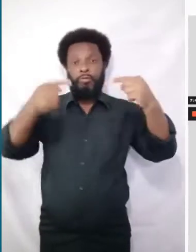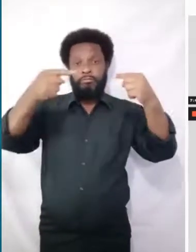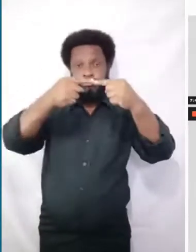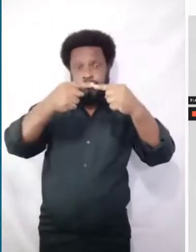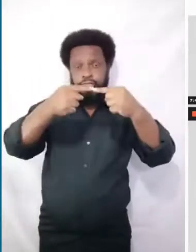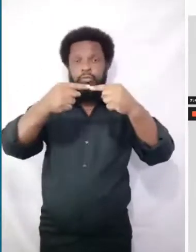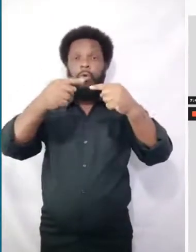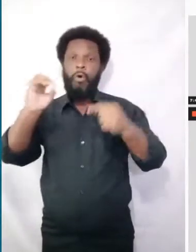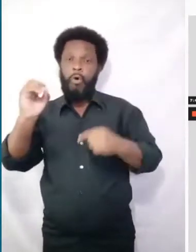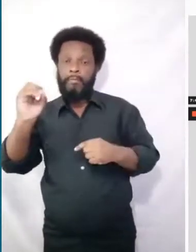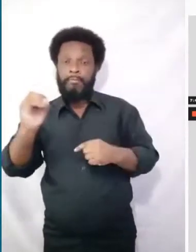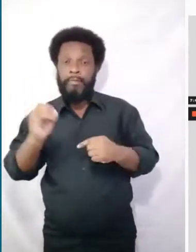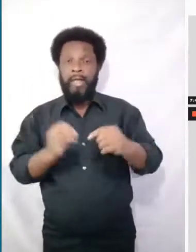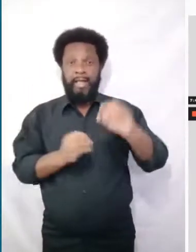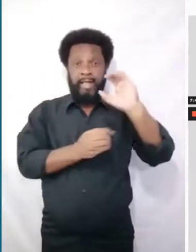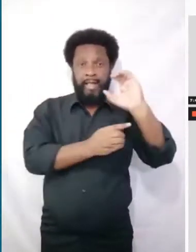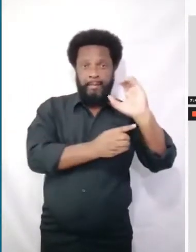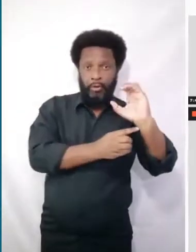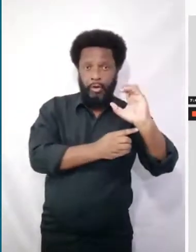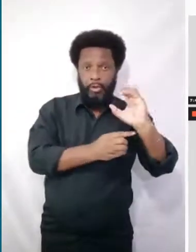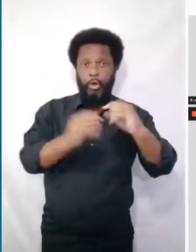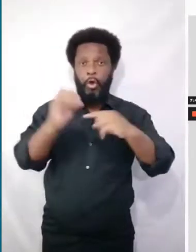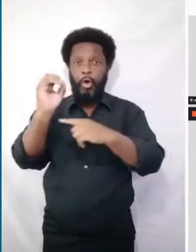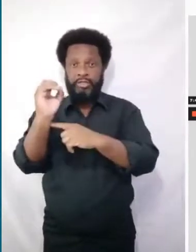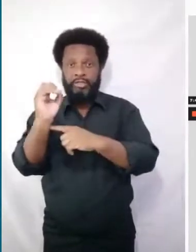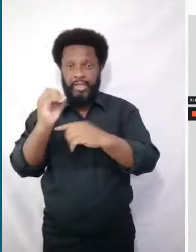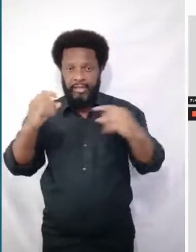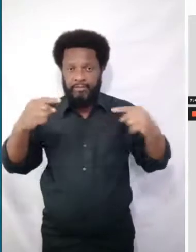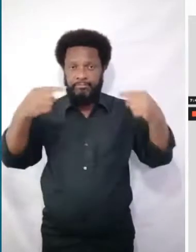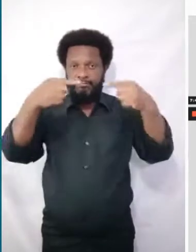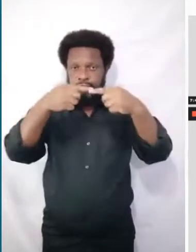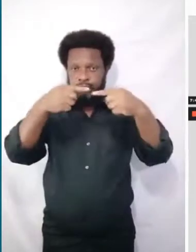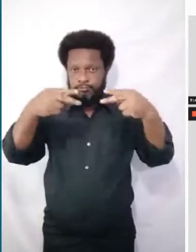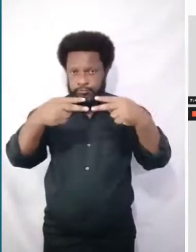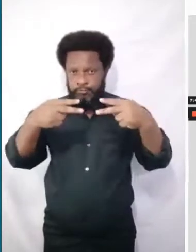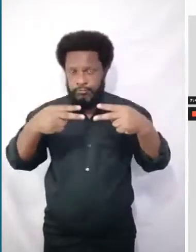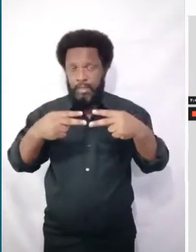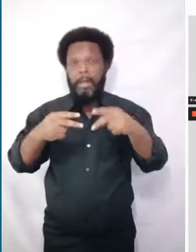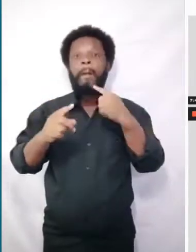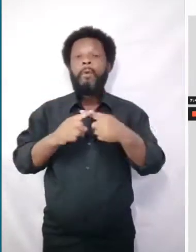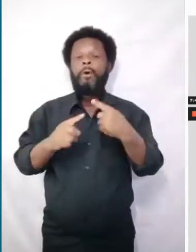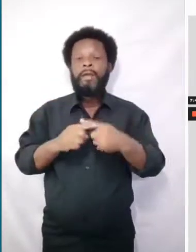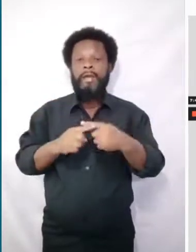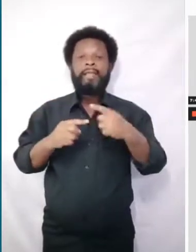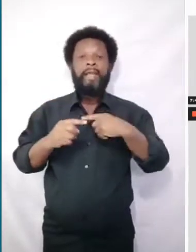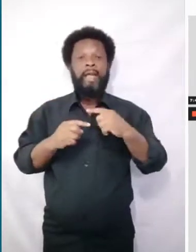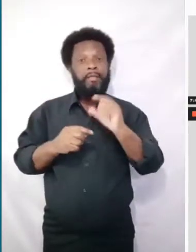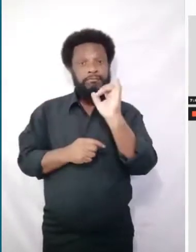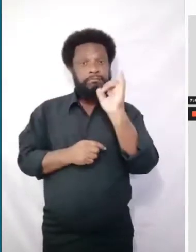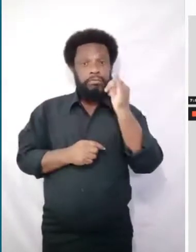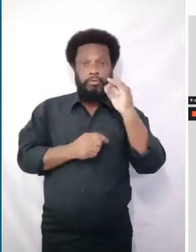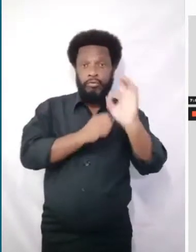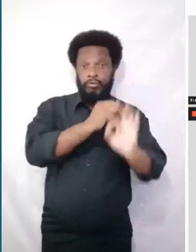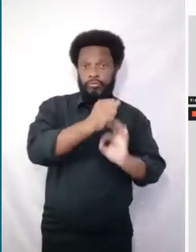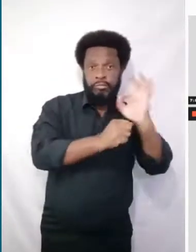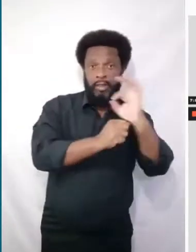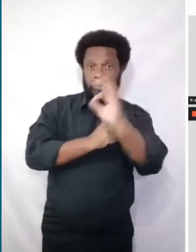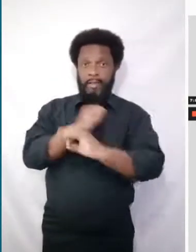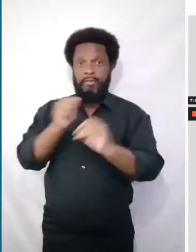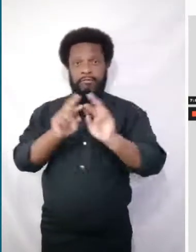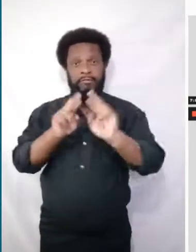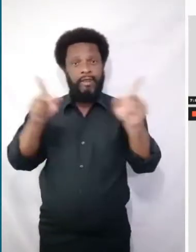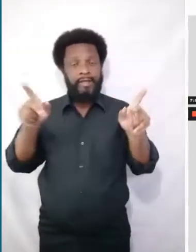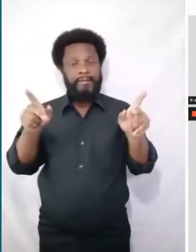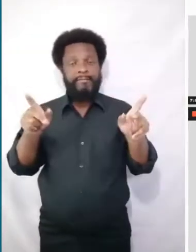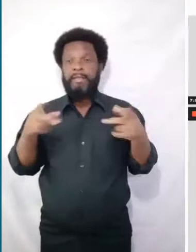dupla O, né? C dupla O, ligação carbono-oxigênio, carbono-oxigênio. Cada ligação dessa, ela é uma ligação polar, porque ocorre